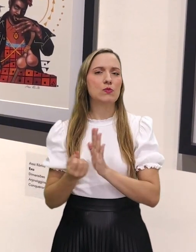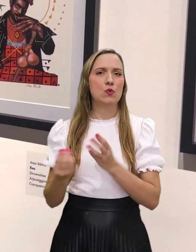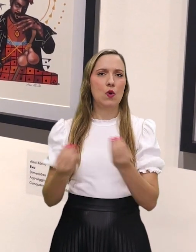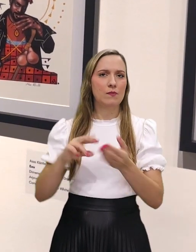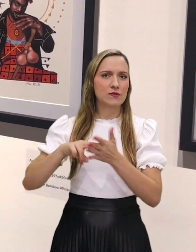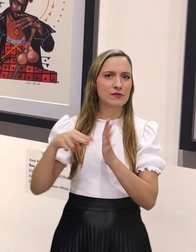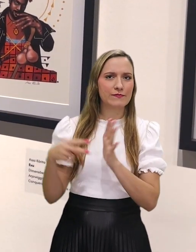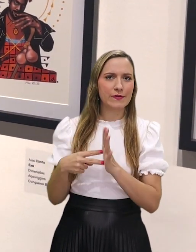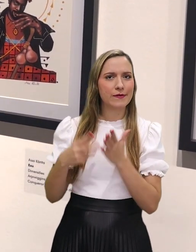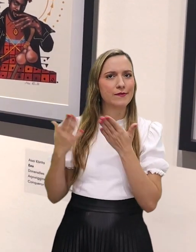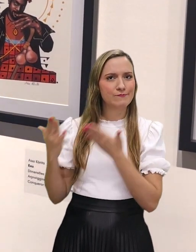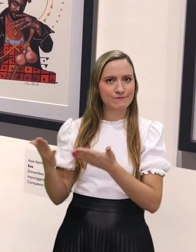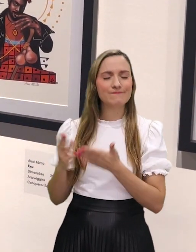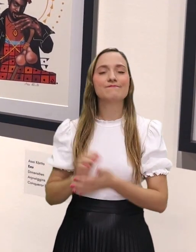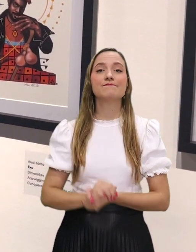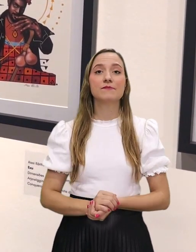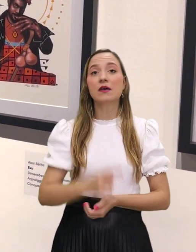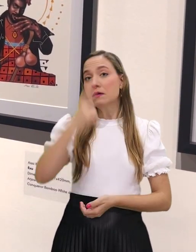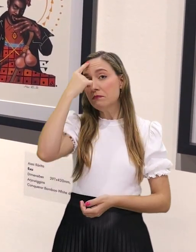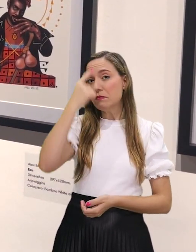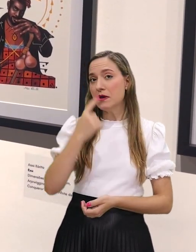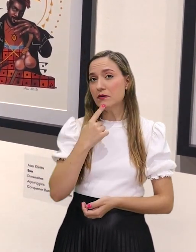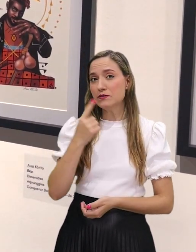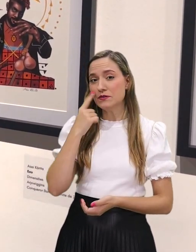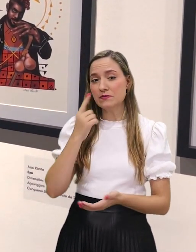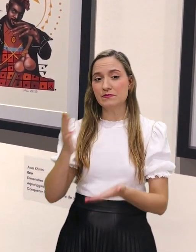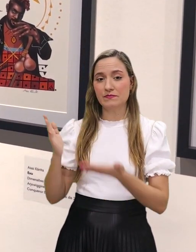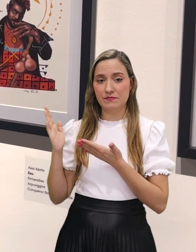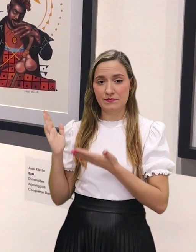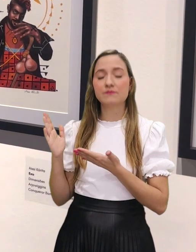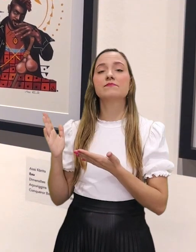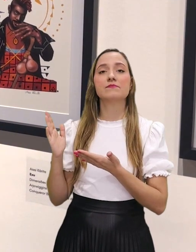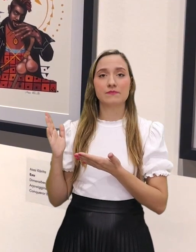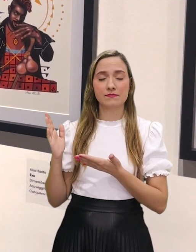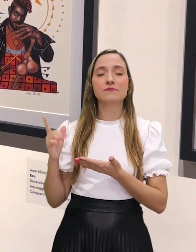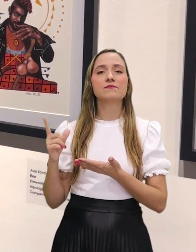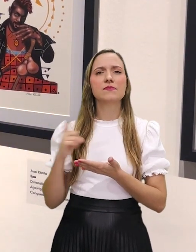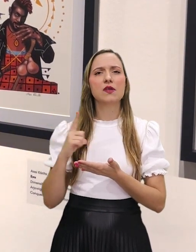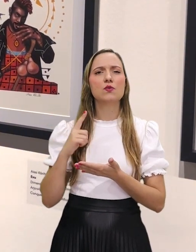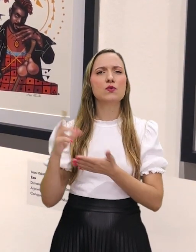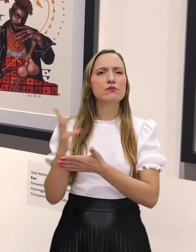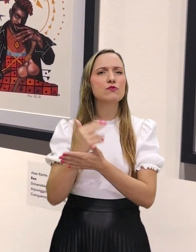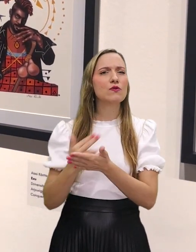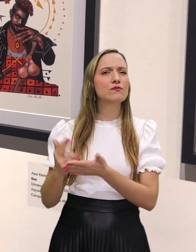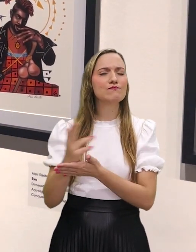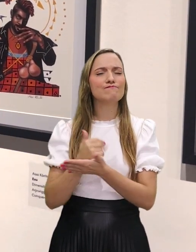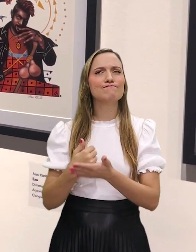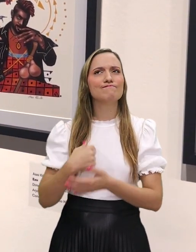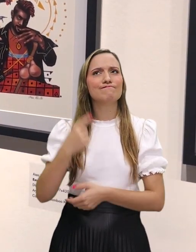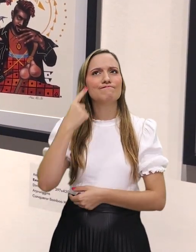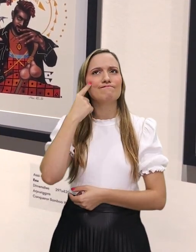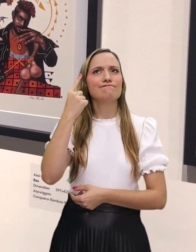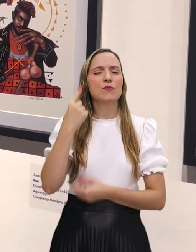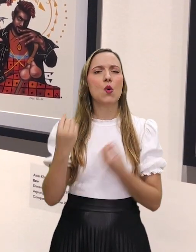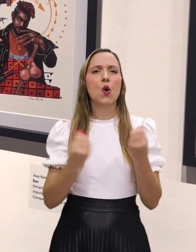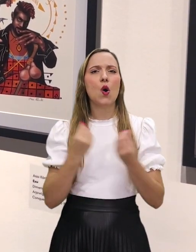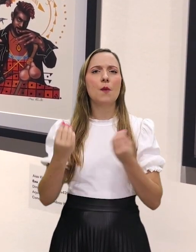Essa imagem, ao criar a imagem, eu pensei muito nas características